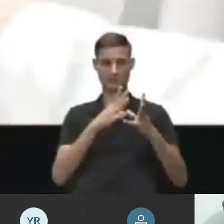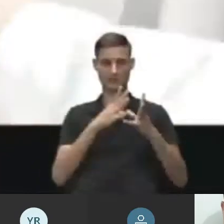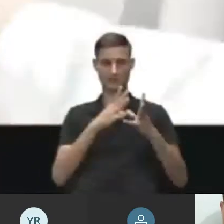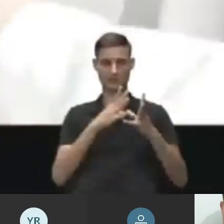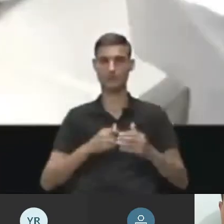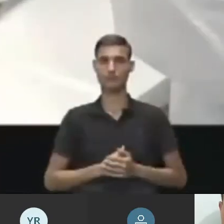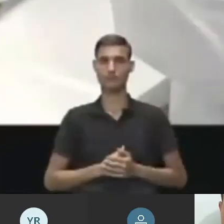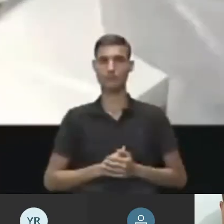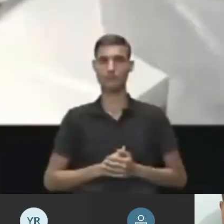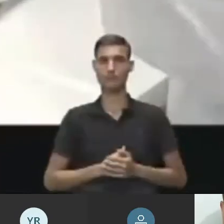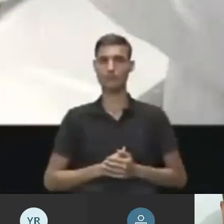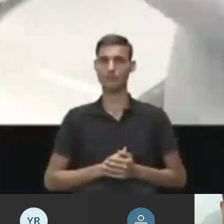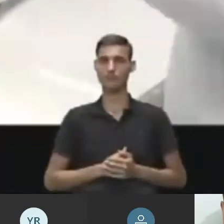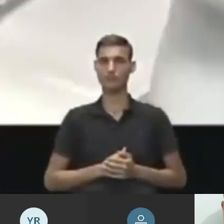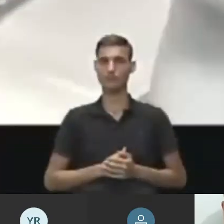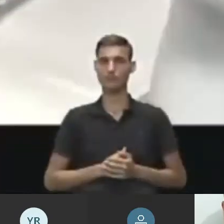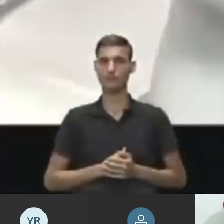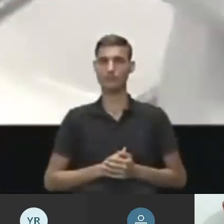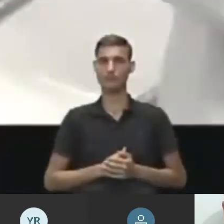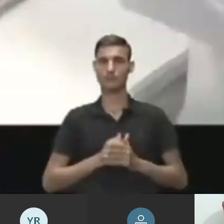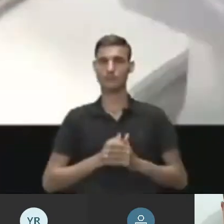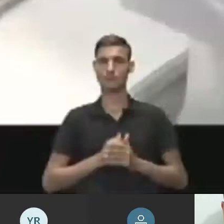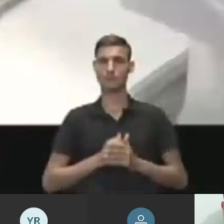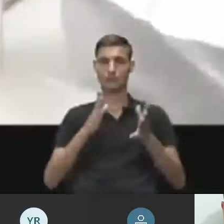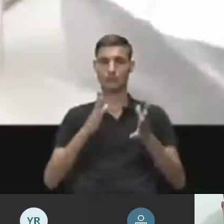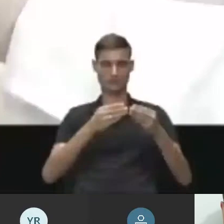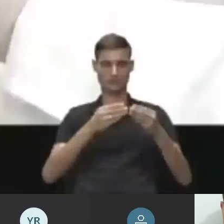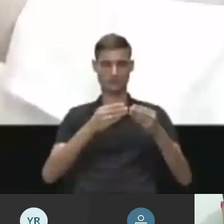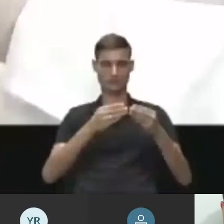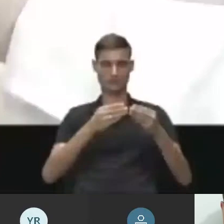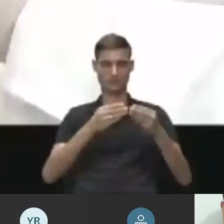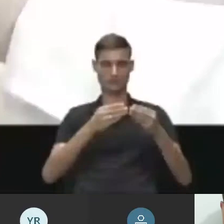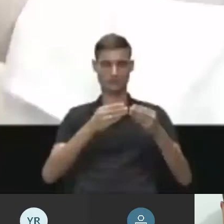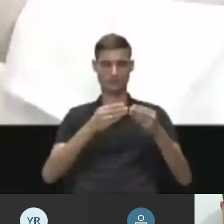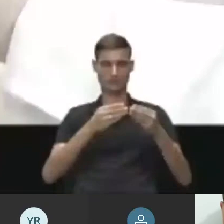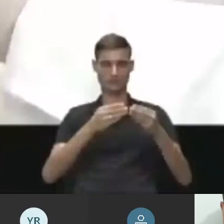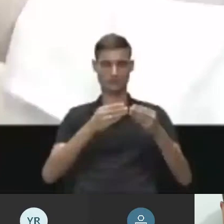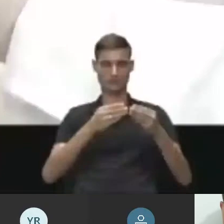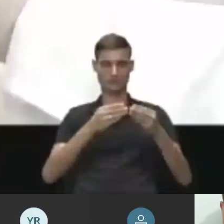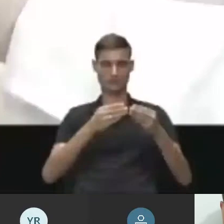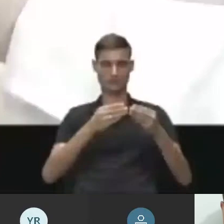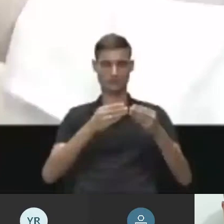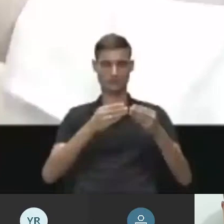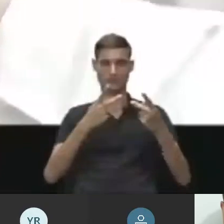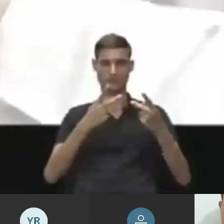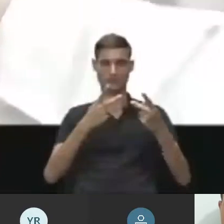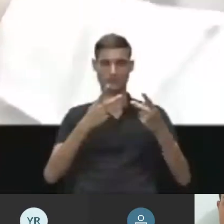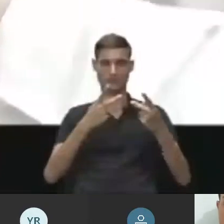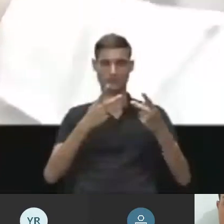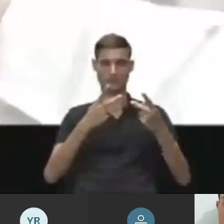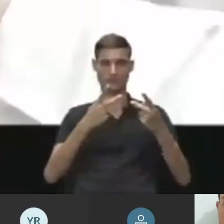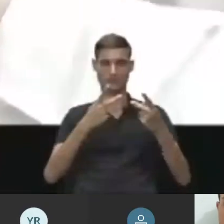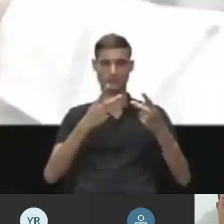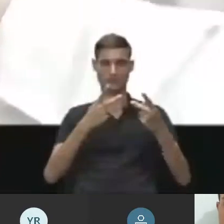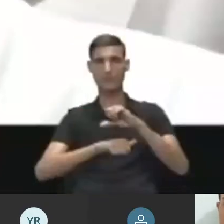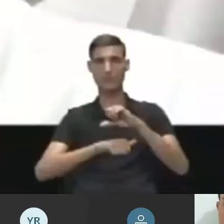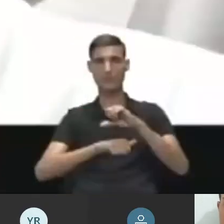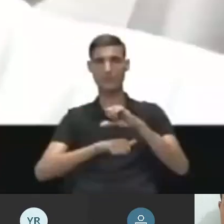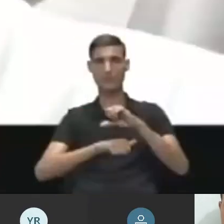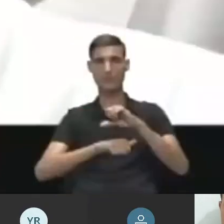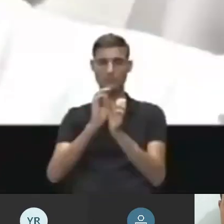NOHCO3, certo? A 3%, a 5%. Depois que você pegou, você vai colocar dentro do seu